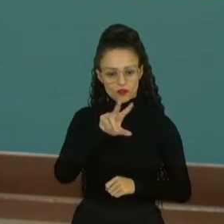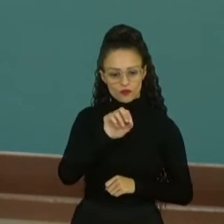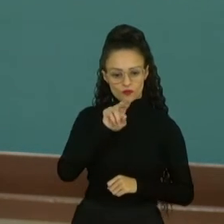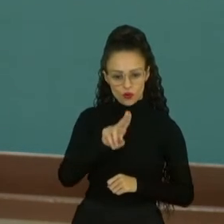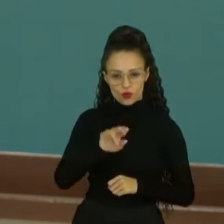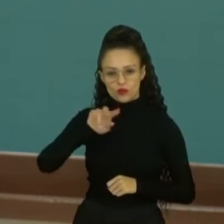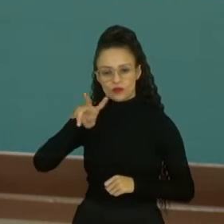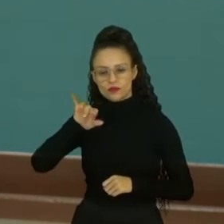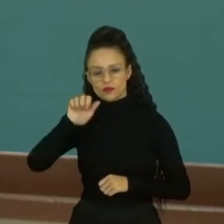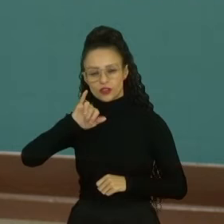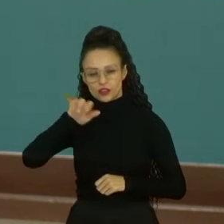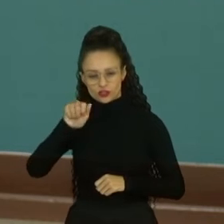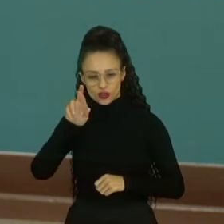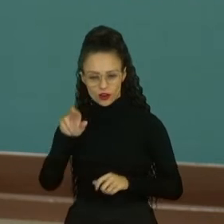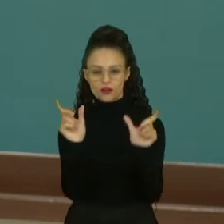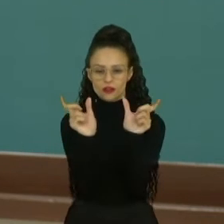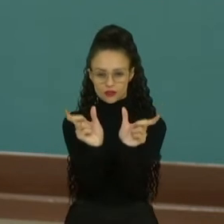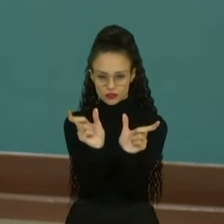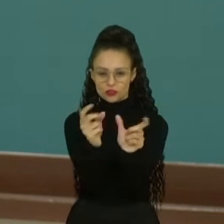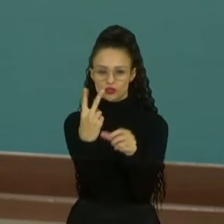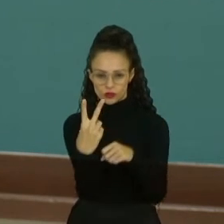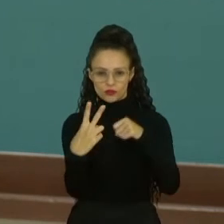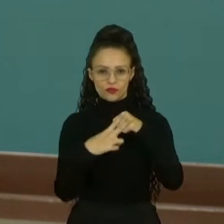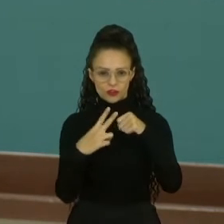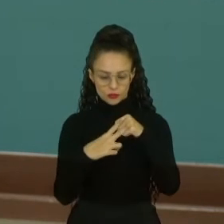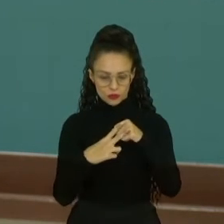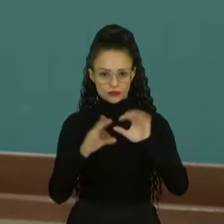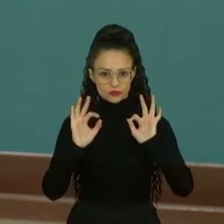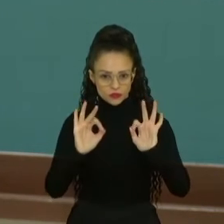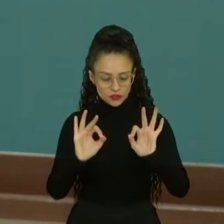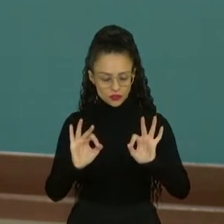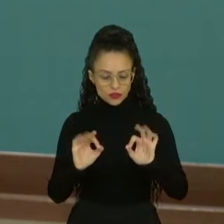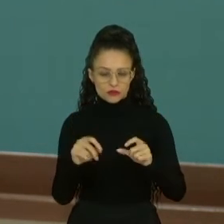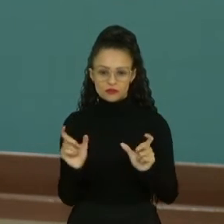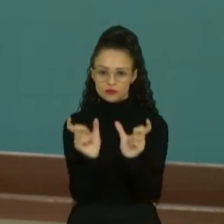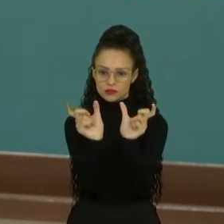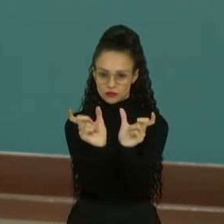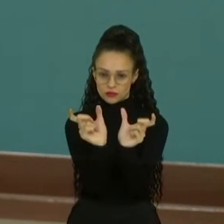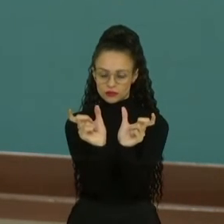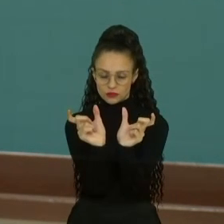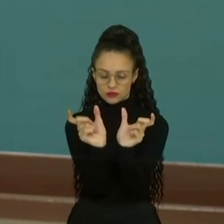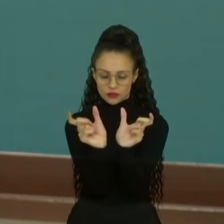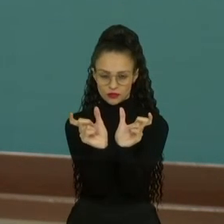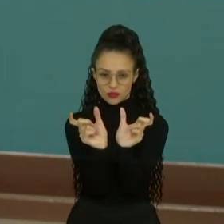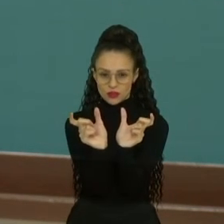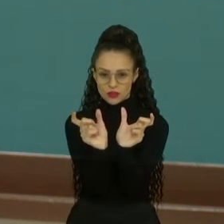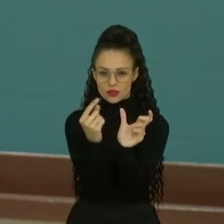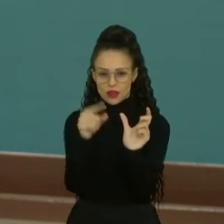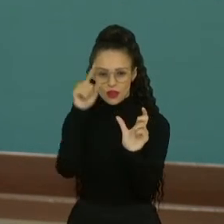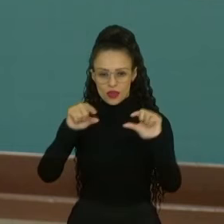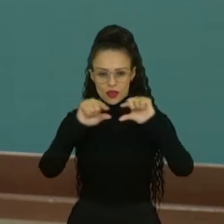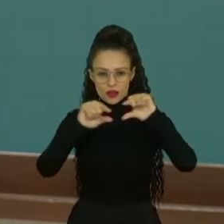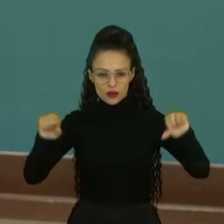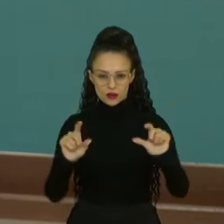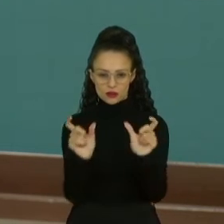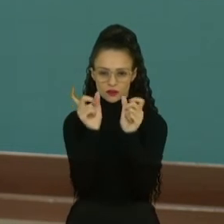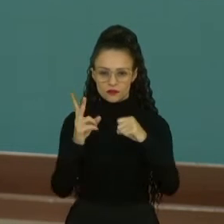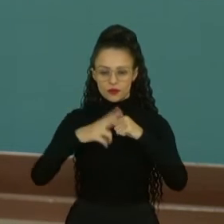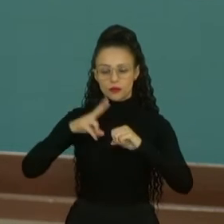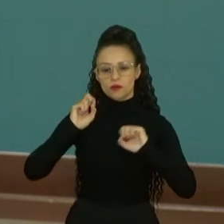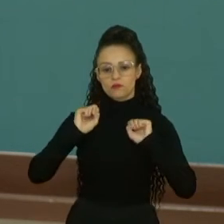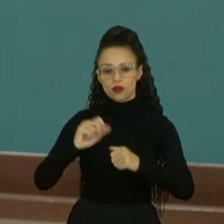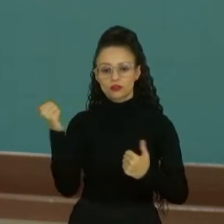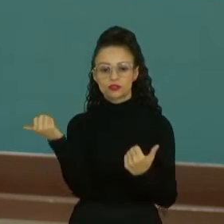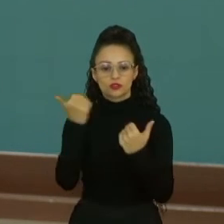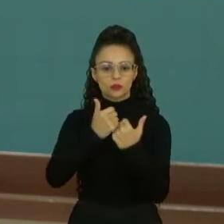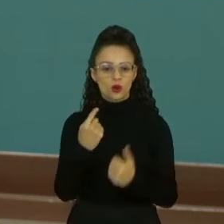Vou viajar são 2 verbos. Vou e viajar, né? Eles aparecem lado a lado formando uma locução verbal. Poderia